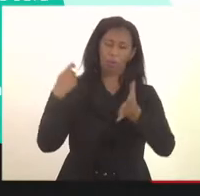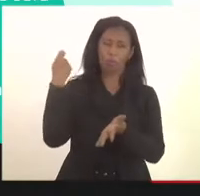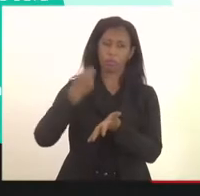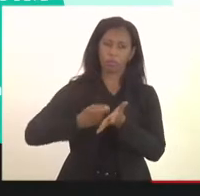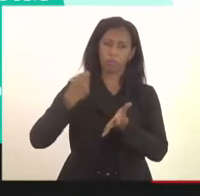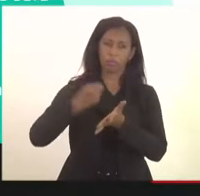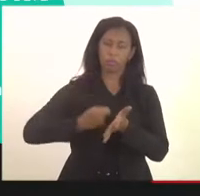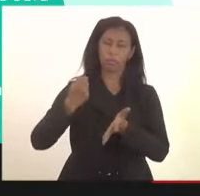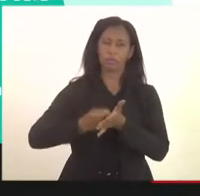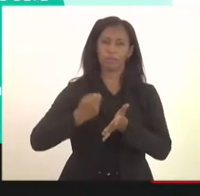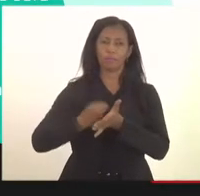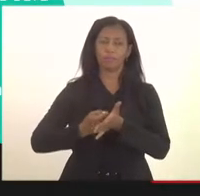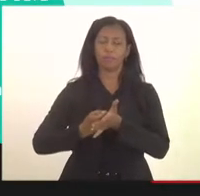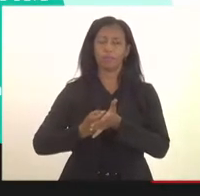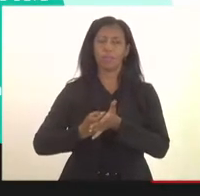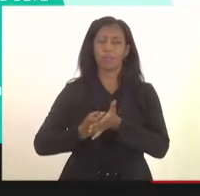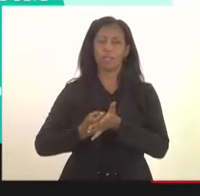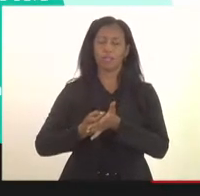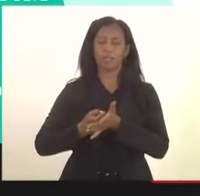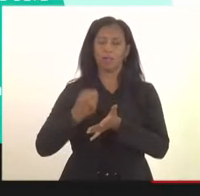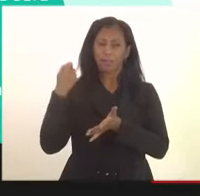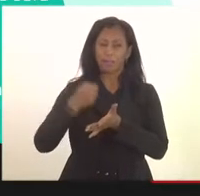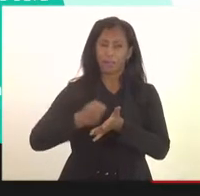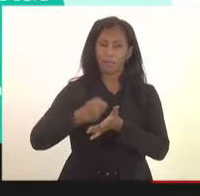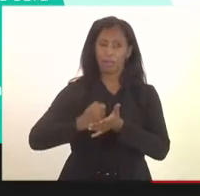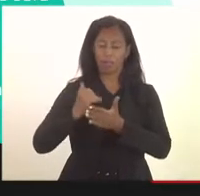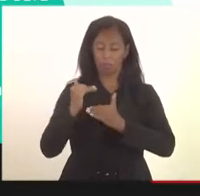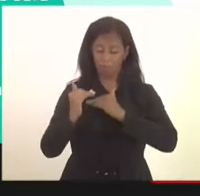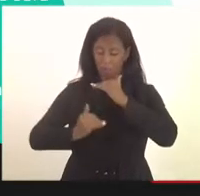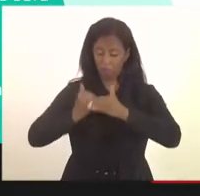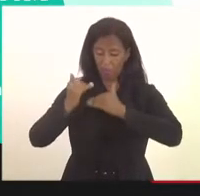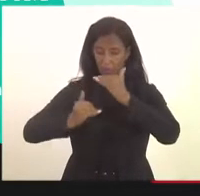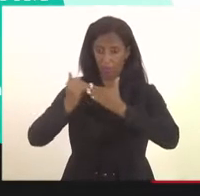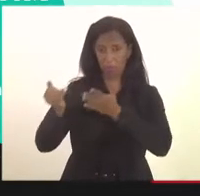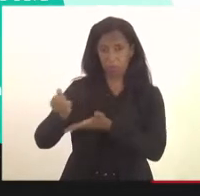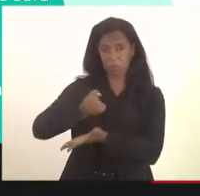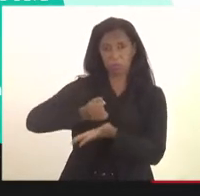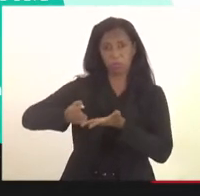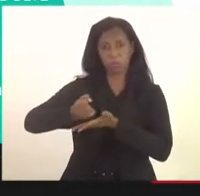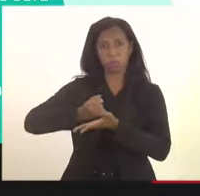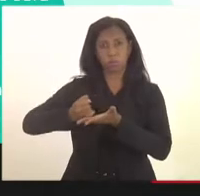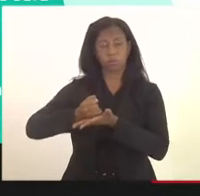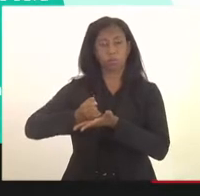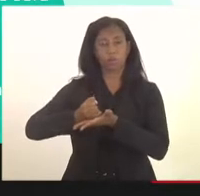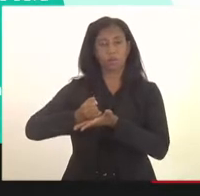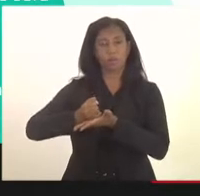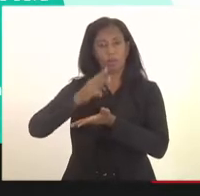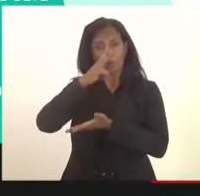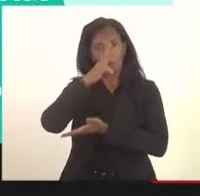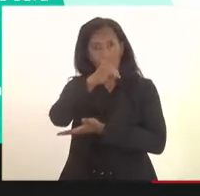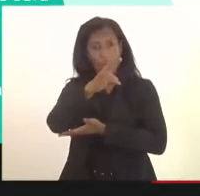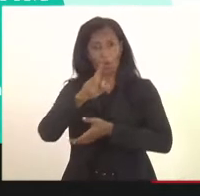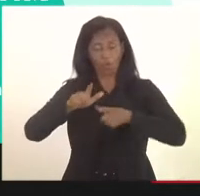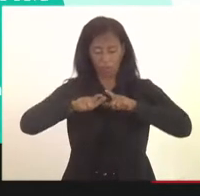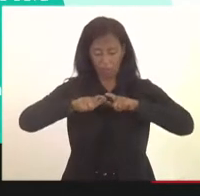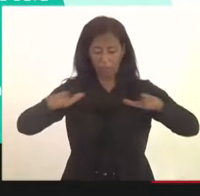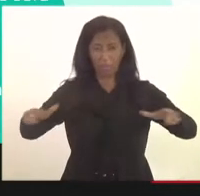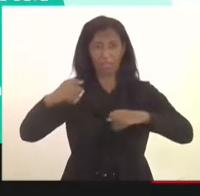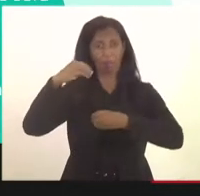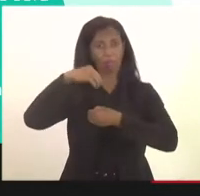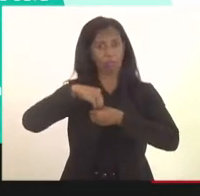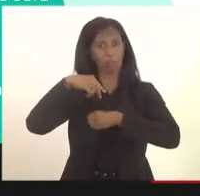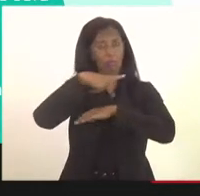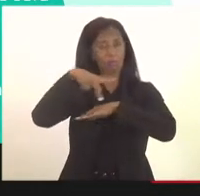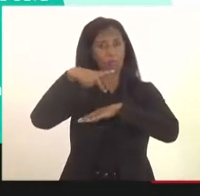consistente, sólida, eu diria, para construir, vamos dizer, base, uma fundação forte para nosso crescimento aqui dentro do país. Na verdade,